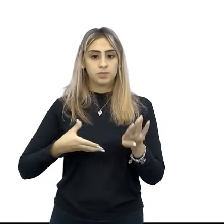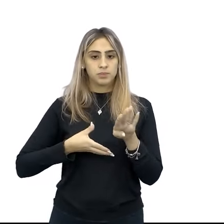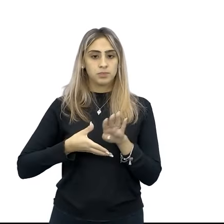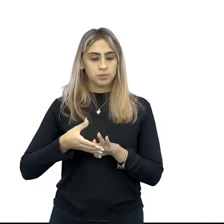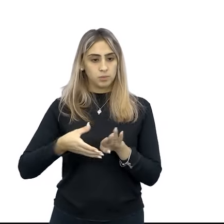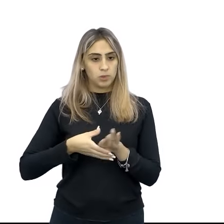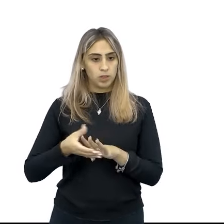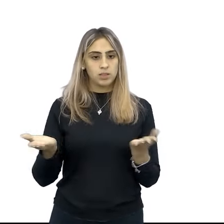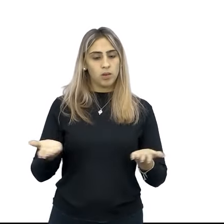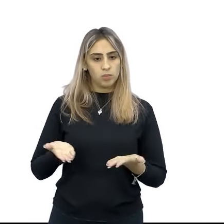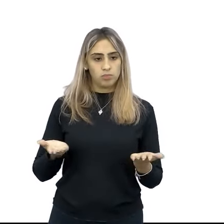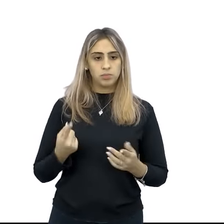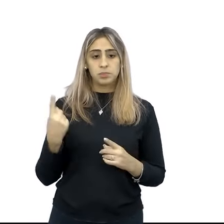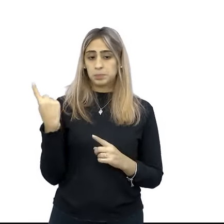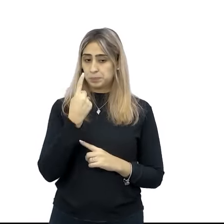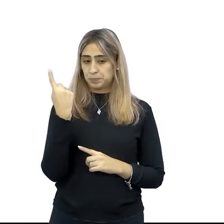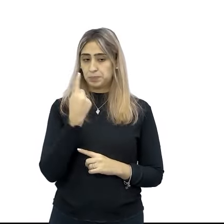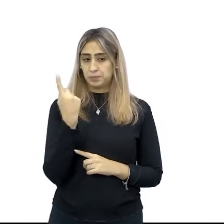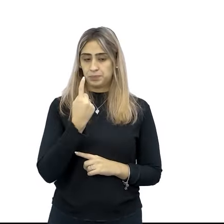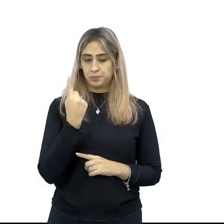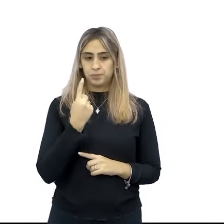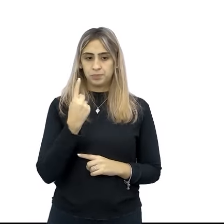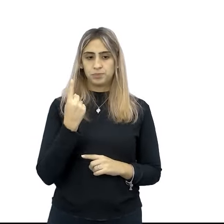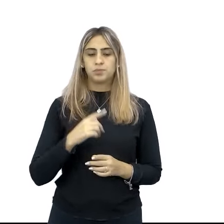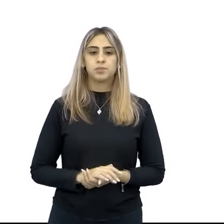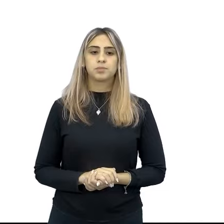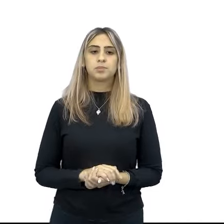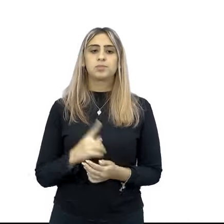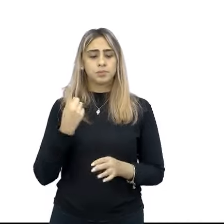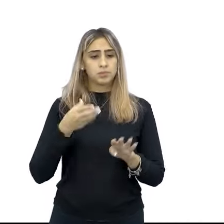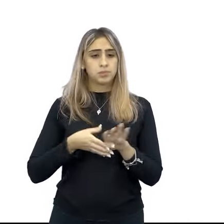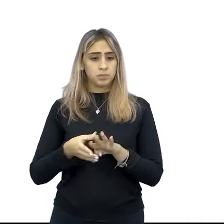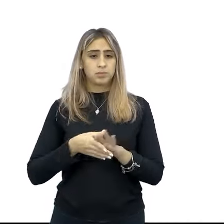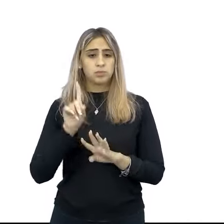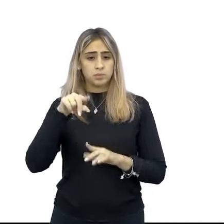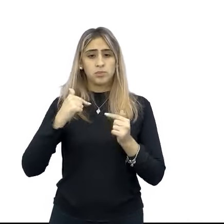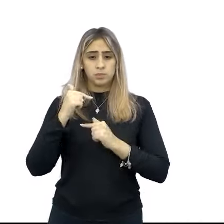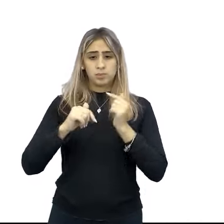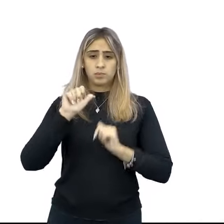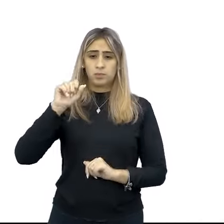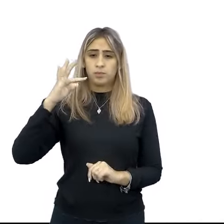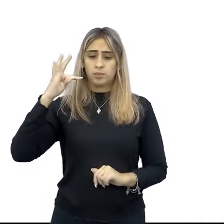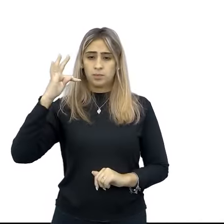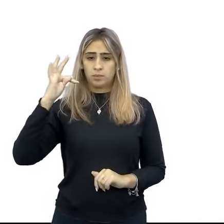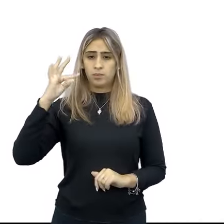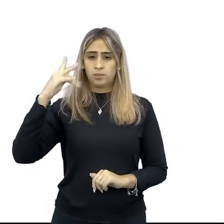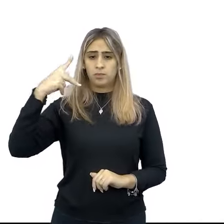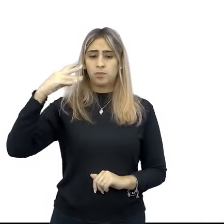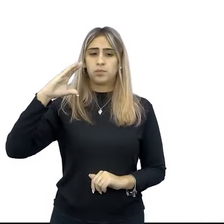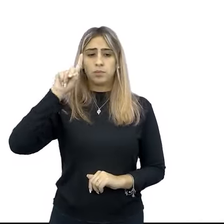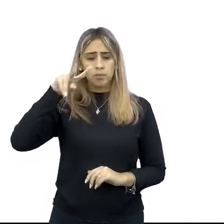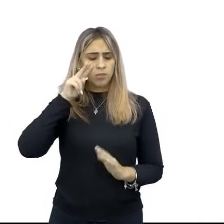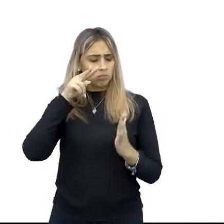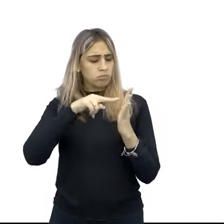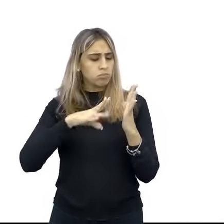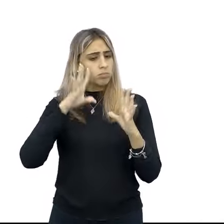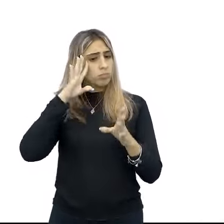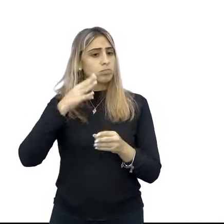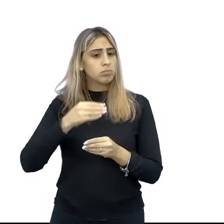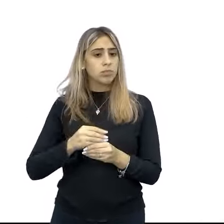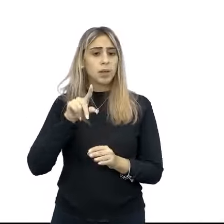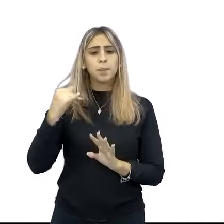Então, o primeiro item aqui da nossa orientação, né, para o trabalho na ATPC é o diagnóstico. Então,